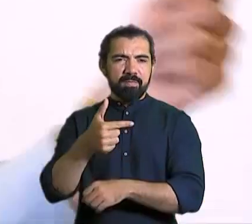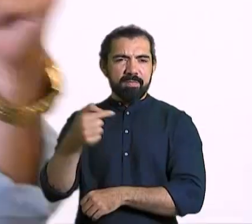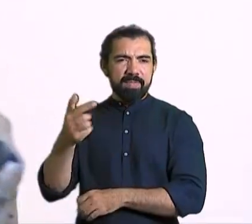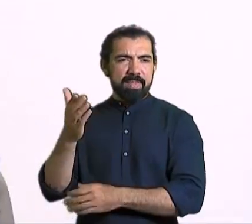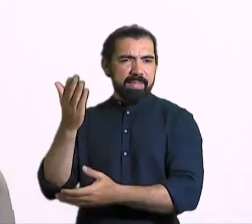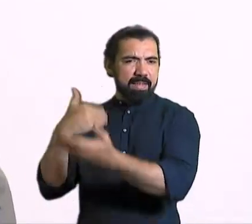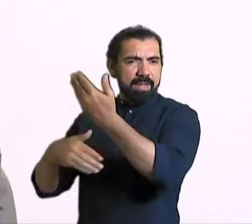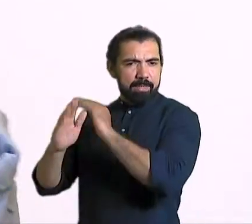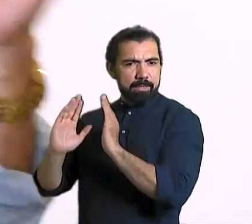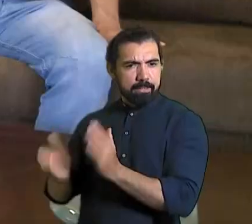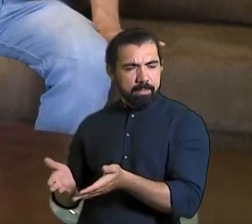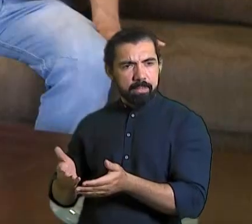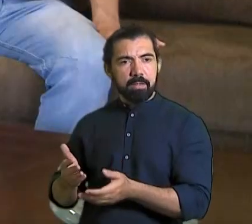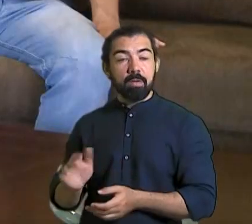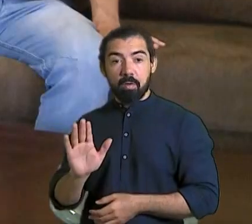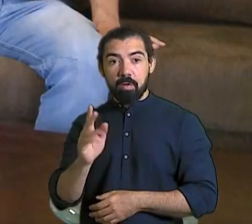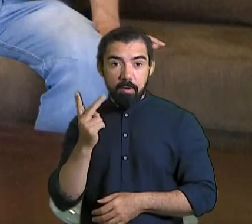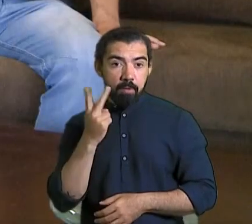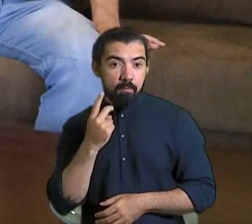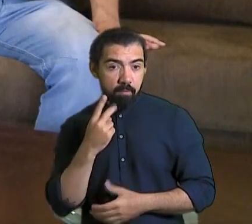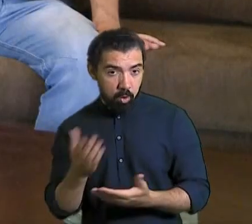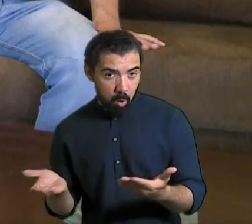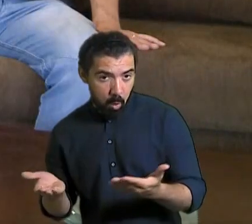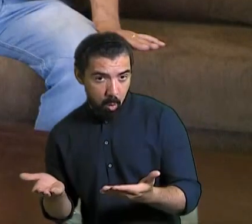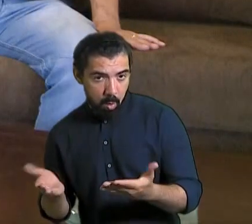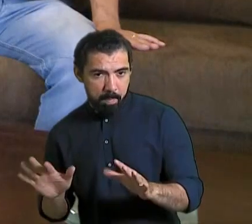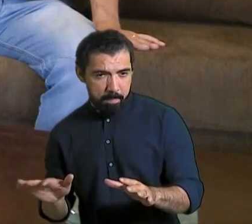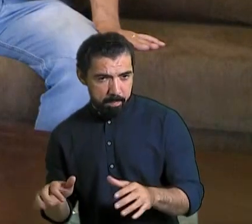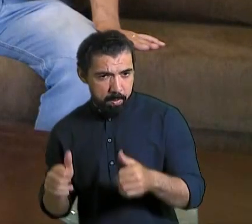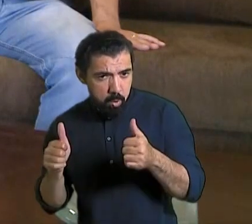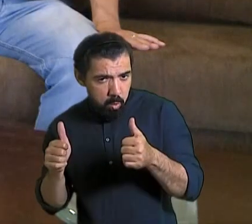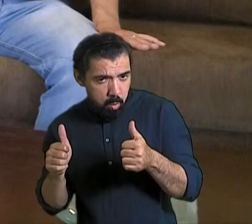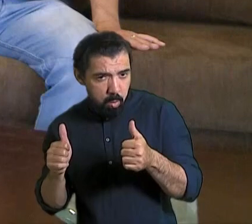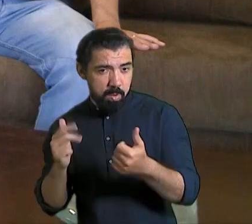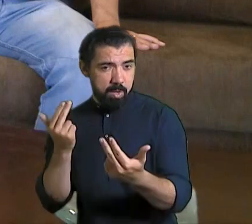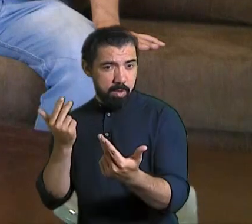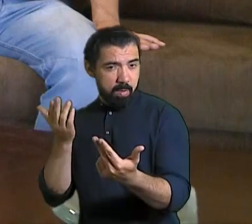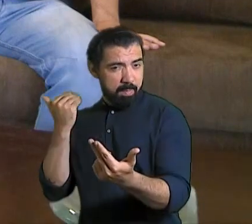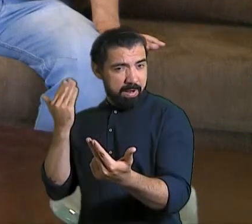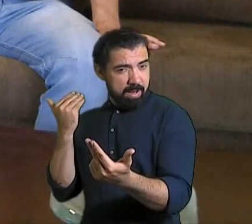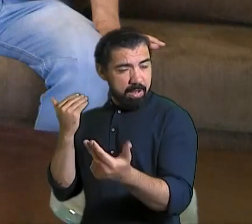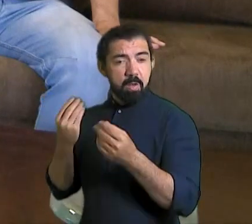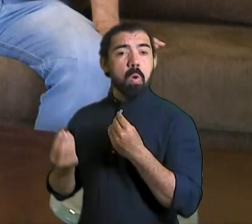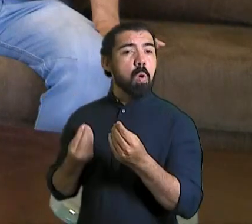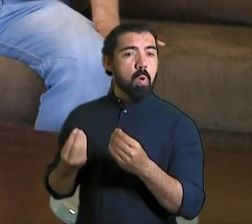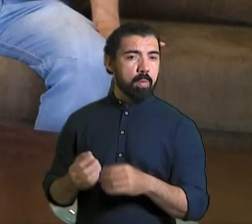né? Será que a Fortaleza de hoje melhorou bastante, Valfrido?